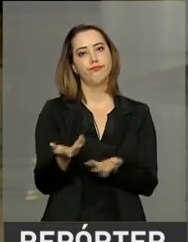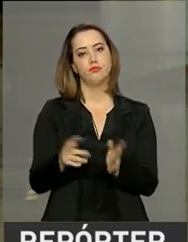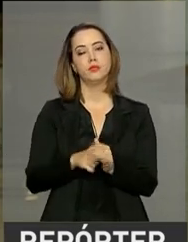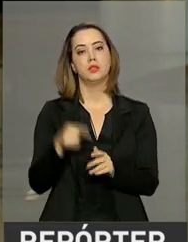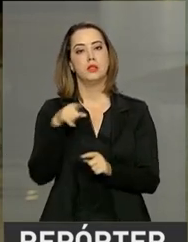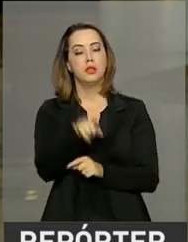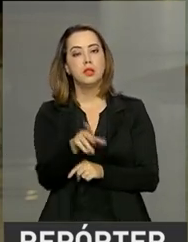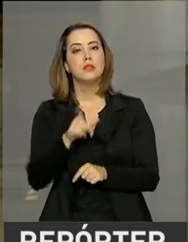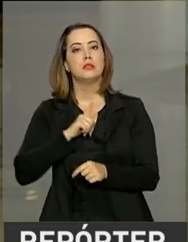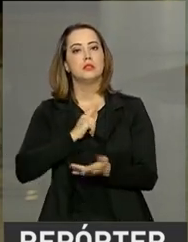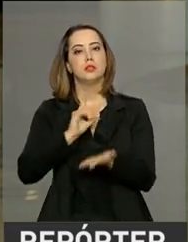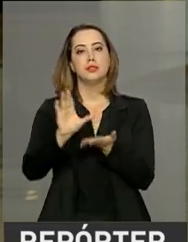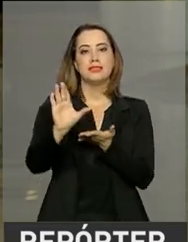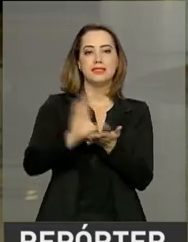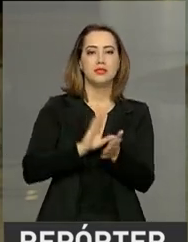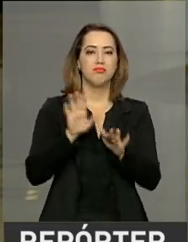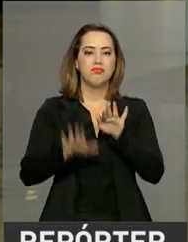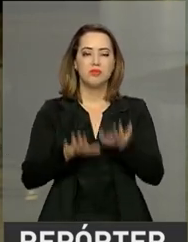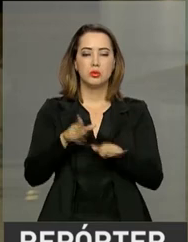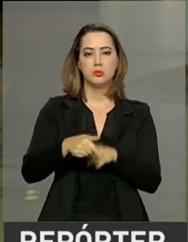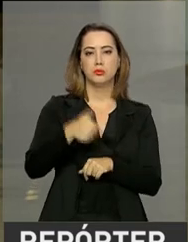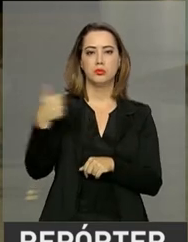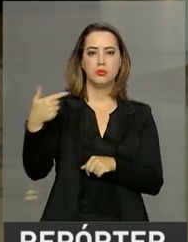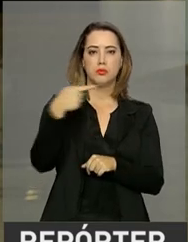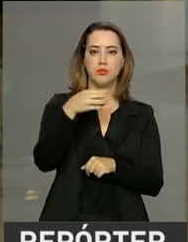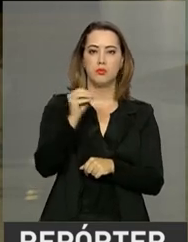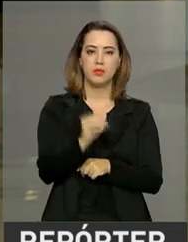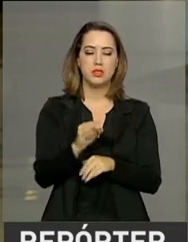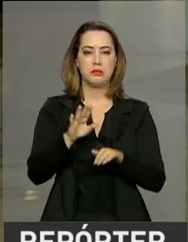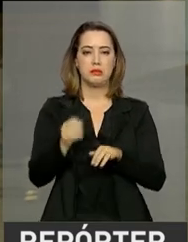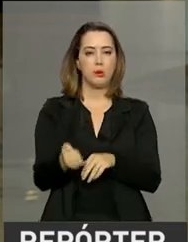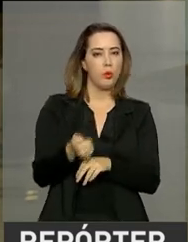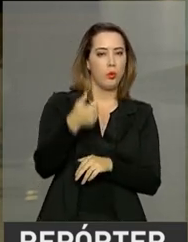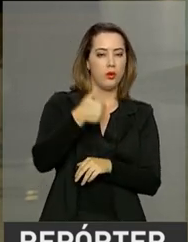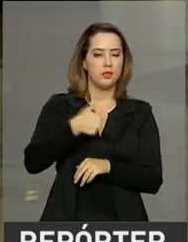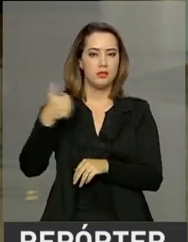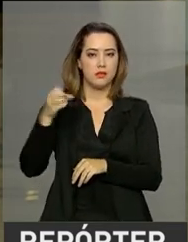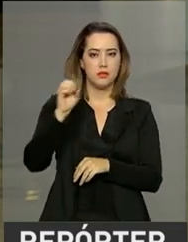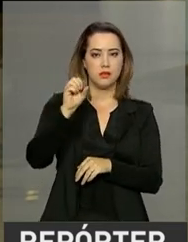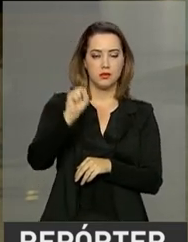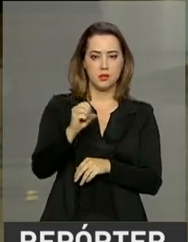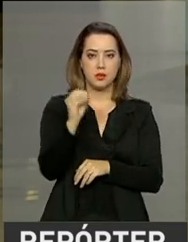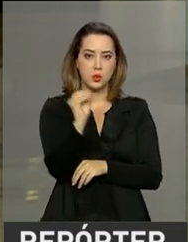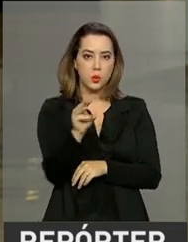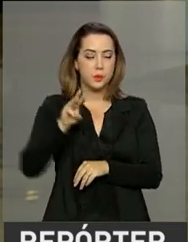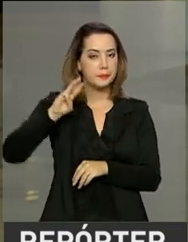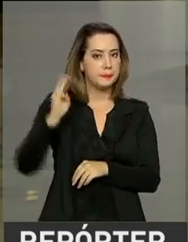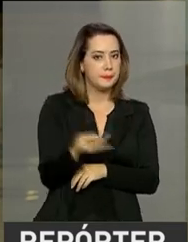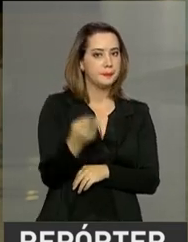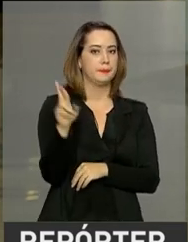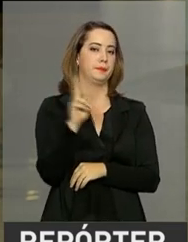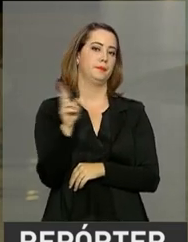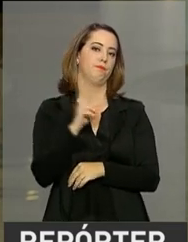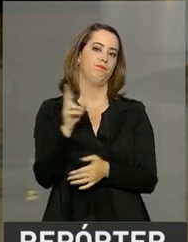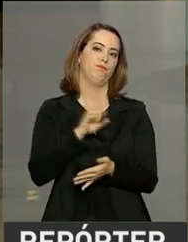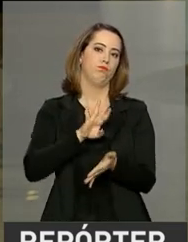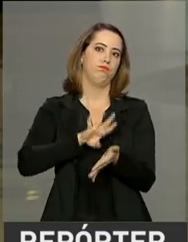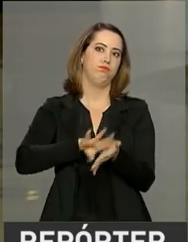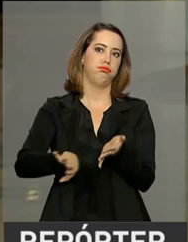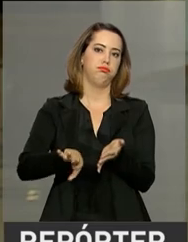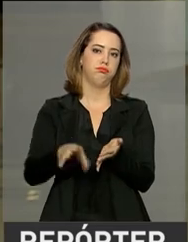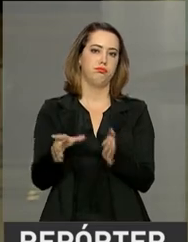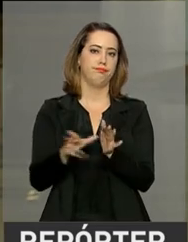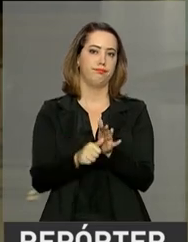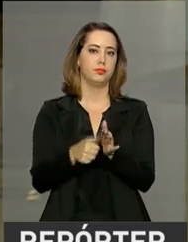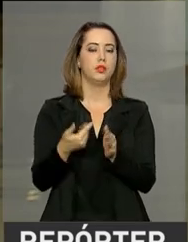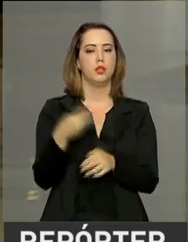período estima-se que entre 170 e 18 180 milhões deais tenham sido desviados ocorreram basicamente